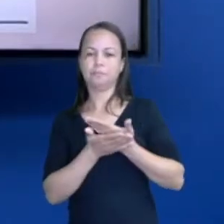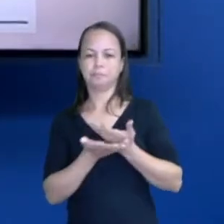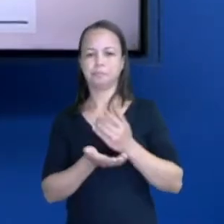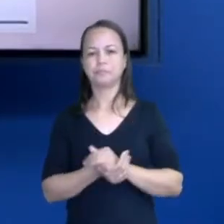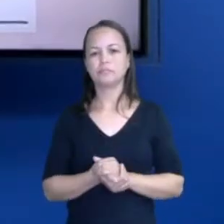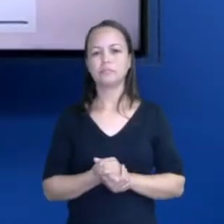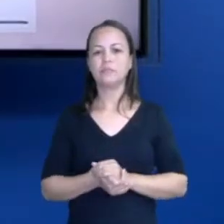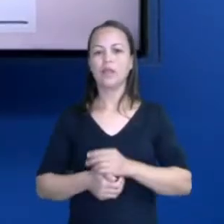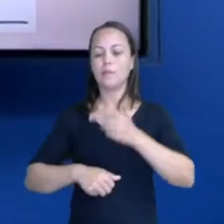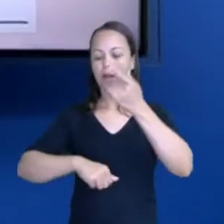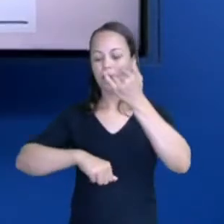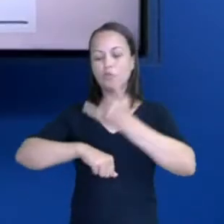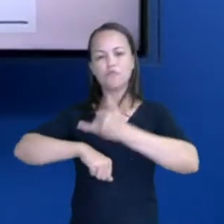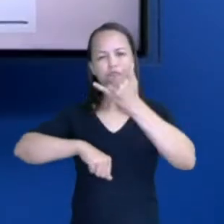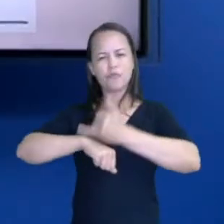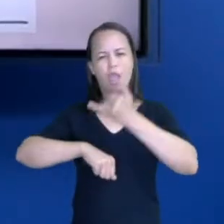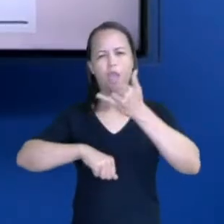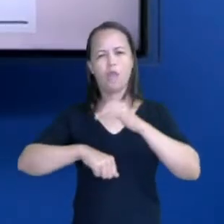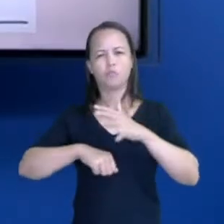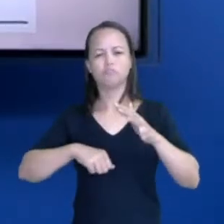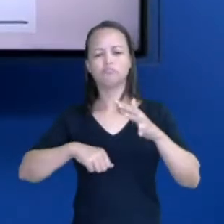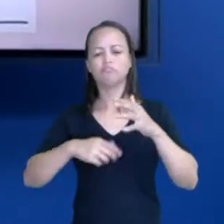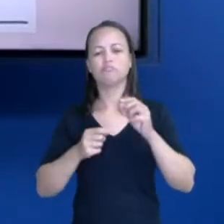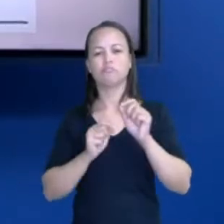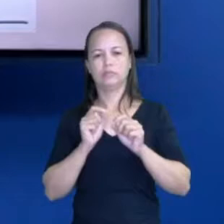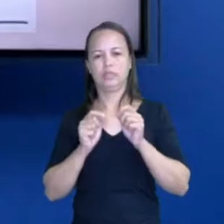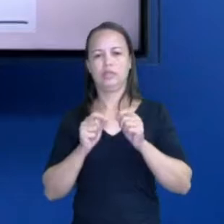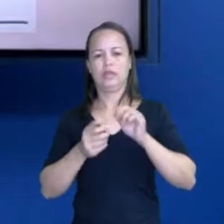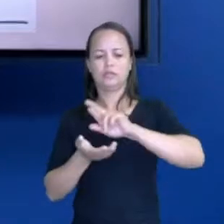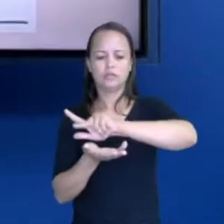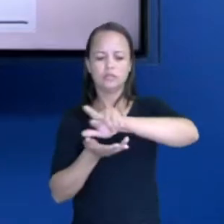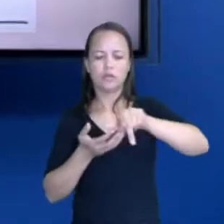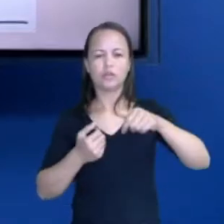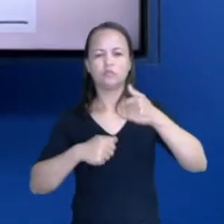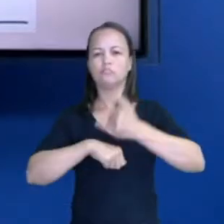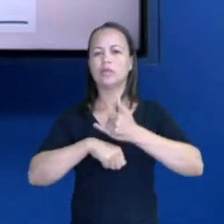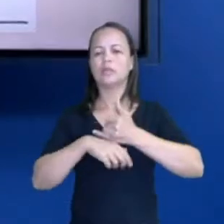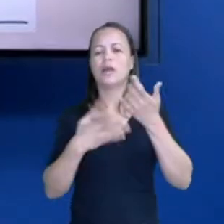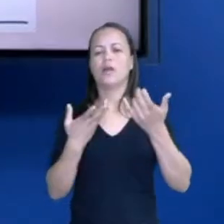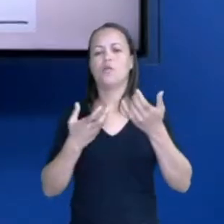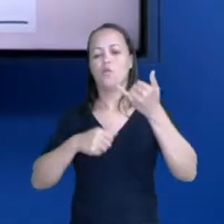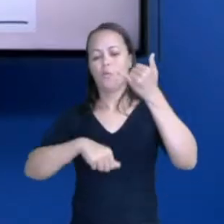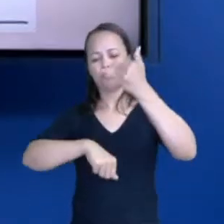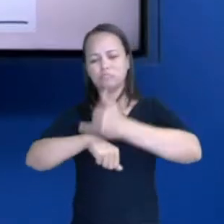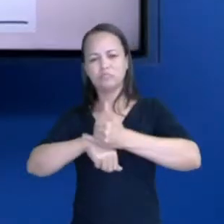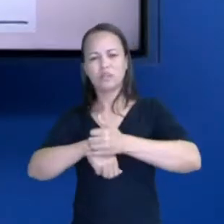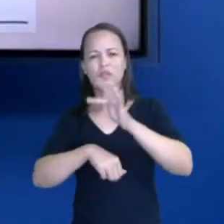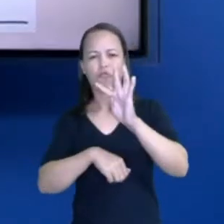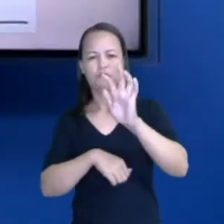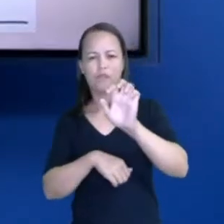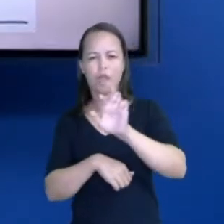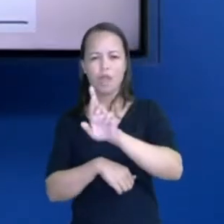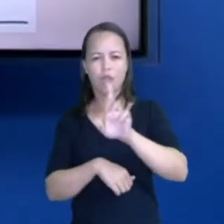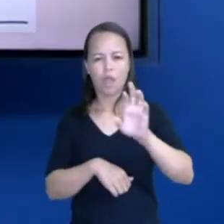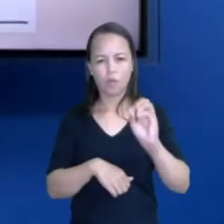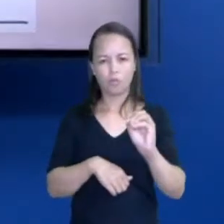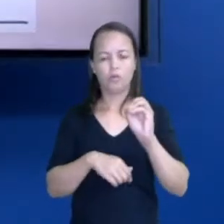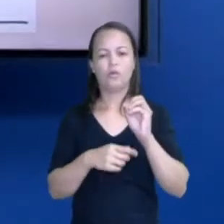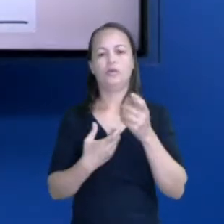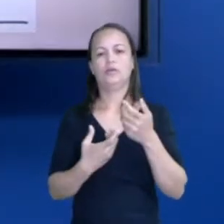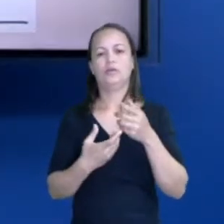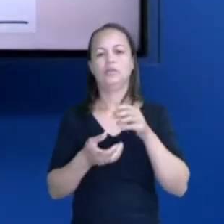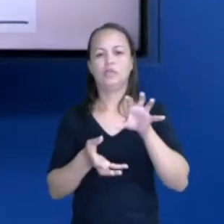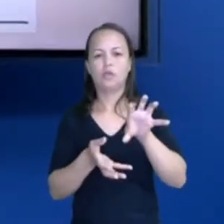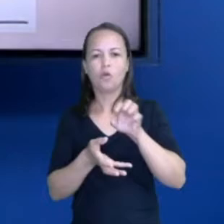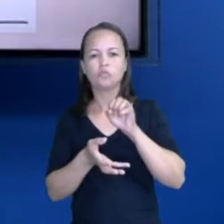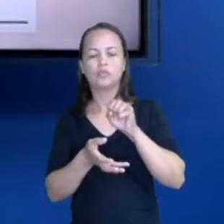ferro, o ferro é um metal, né? Existem vários metais na natureza e o ferro é um desses metais que nós retiramos